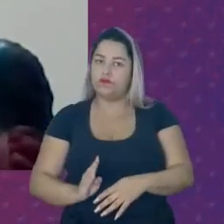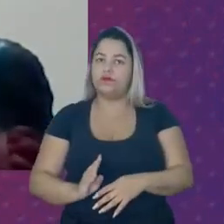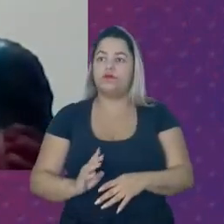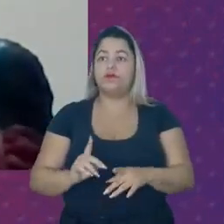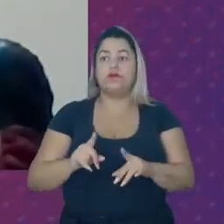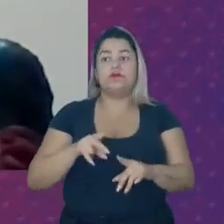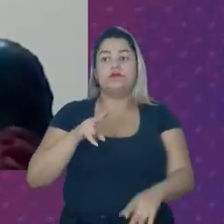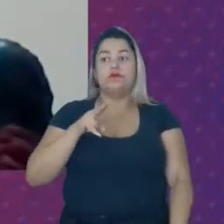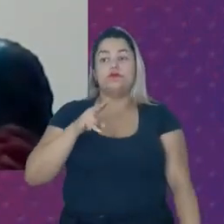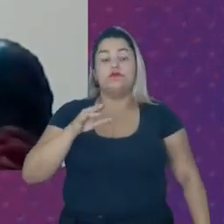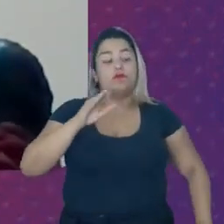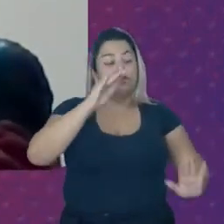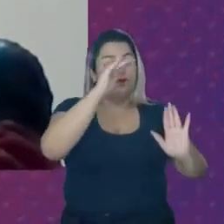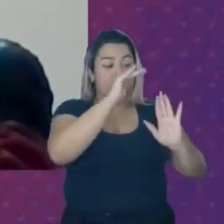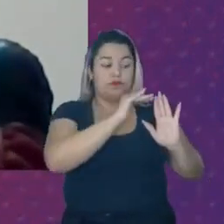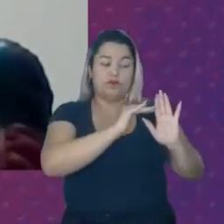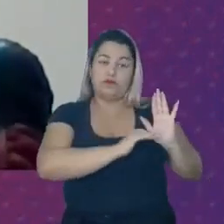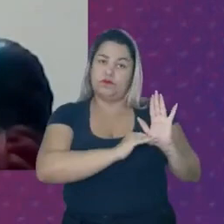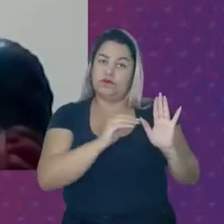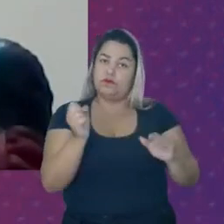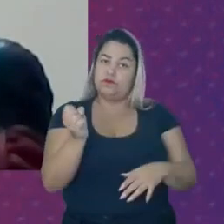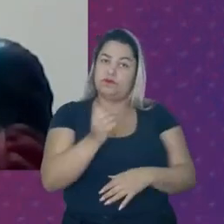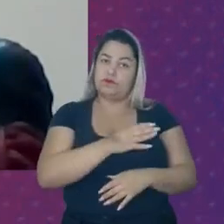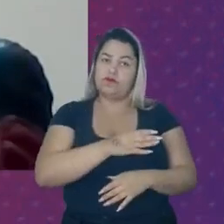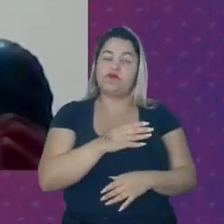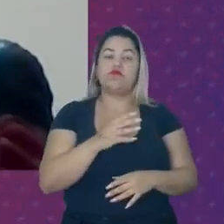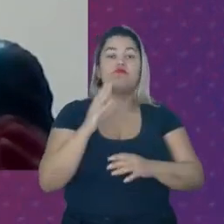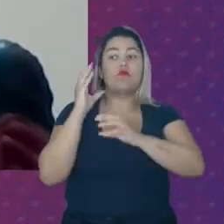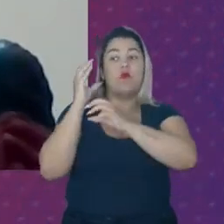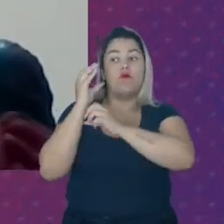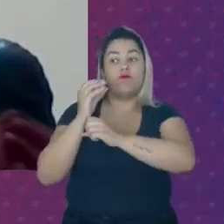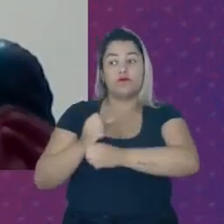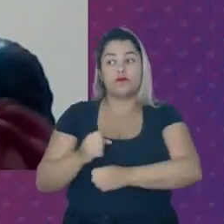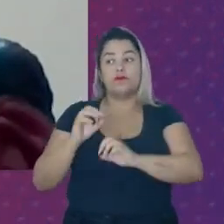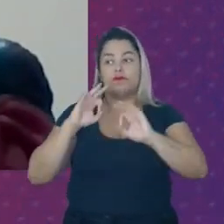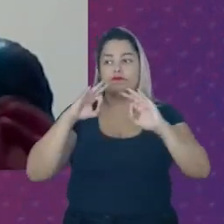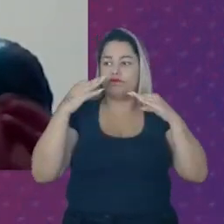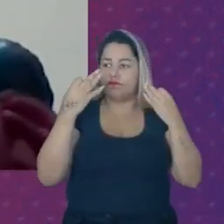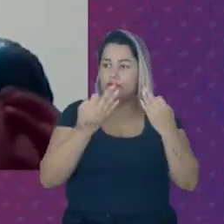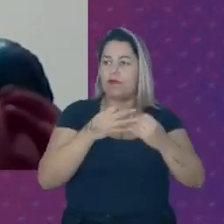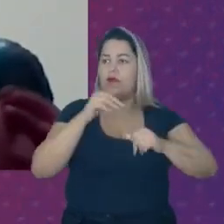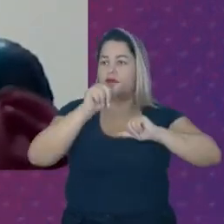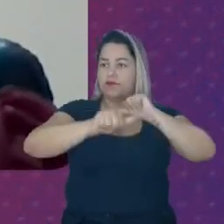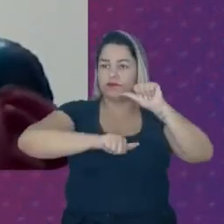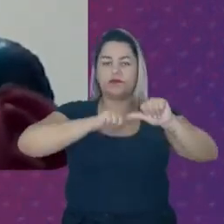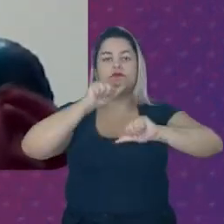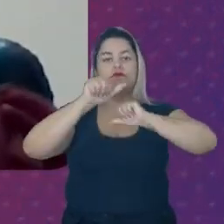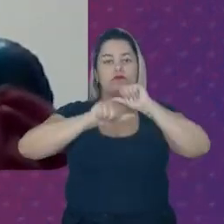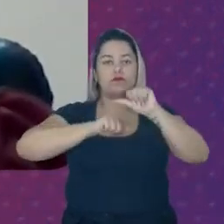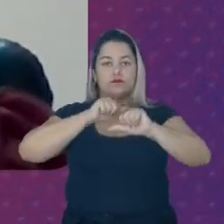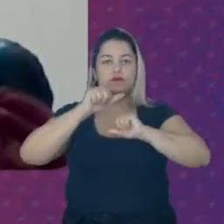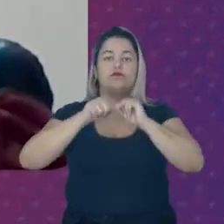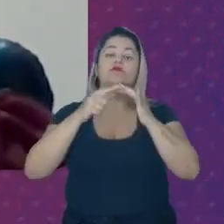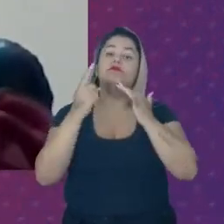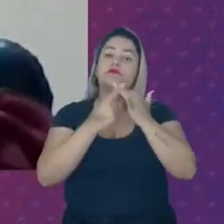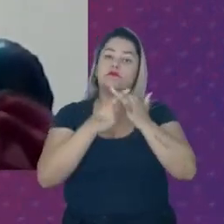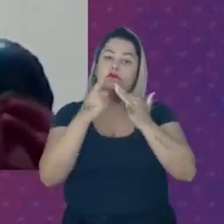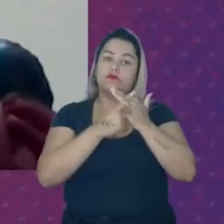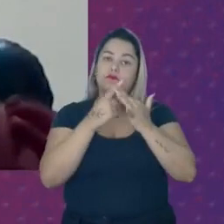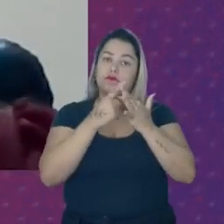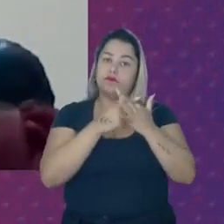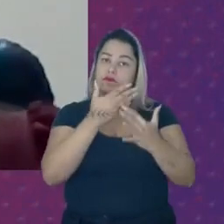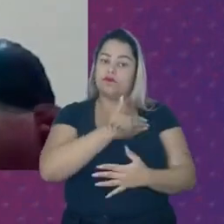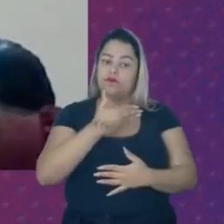novas normativas do novo Bolsa Família. Então, essa mudança entre os